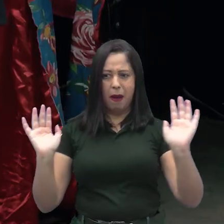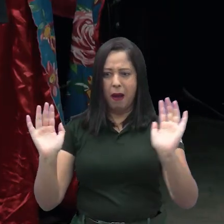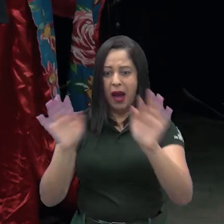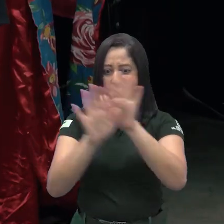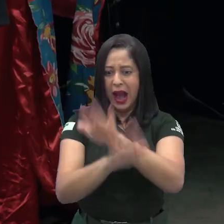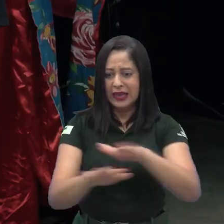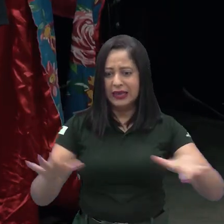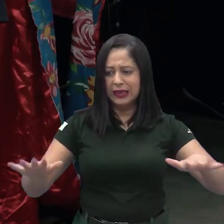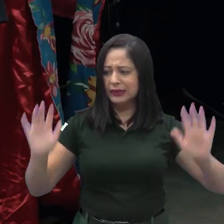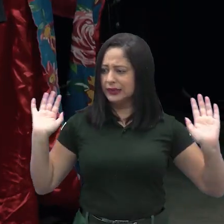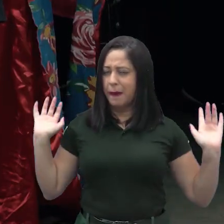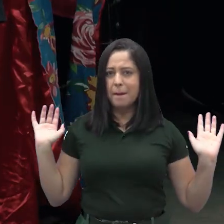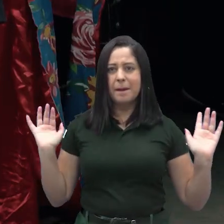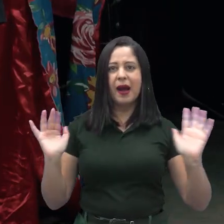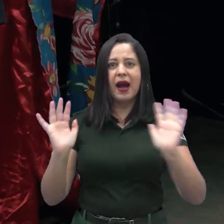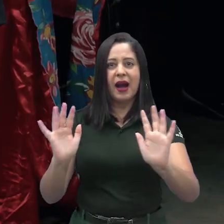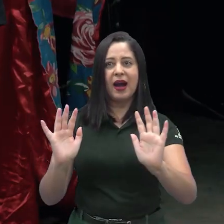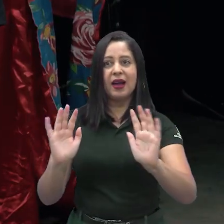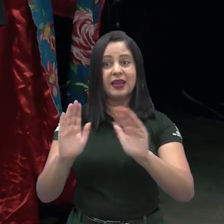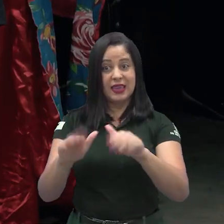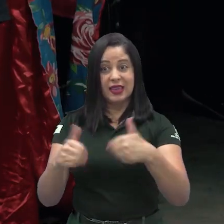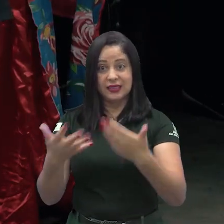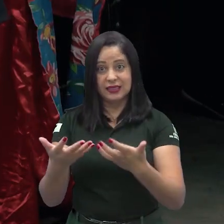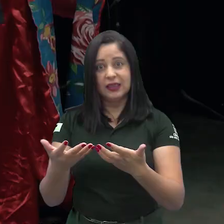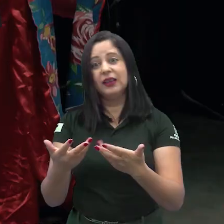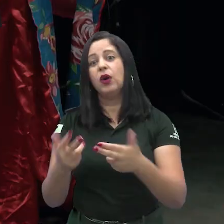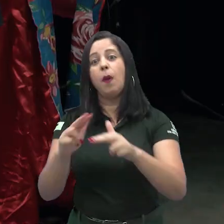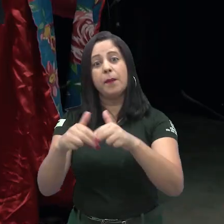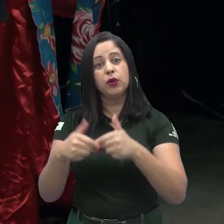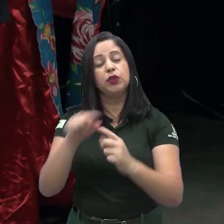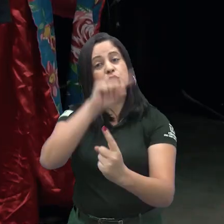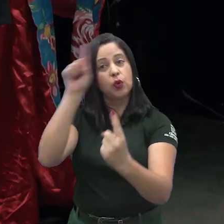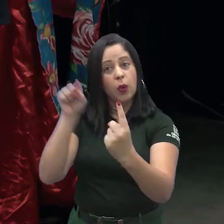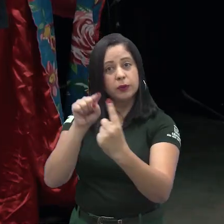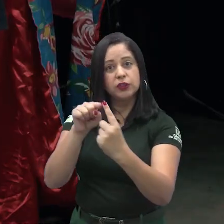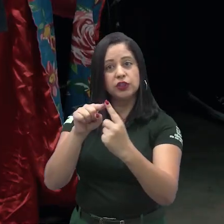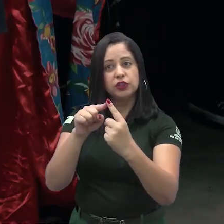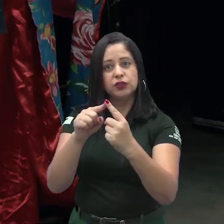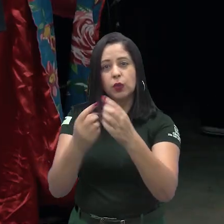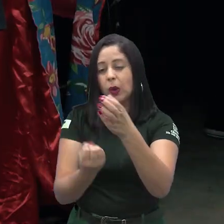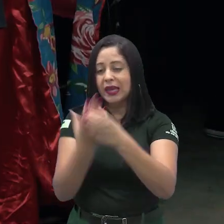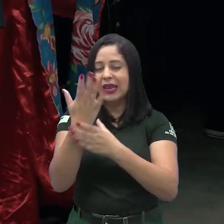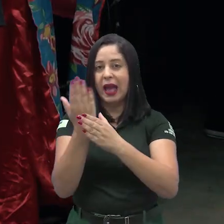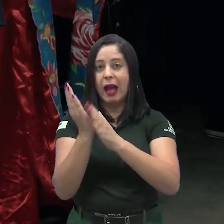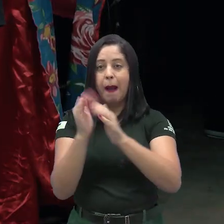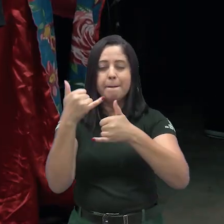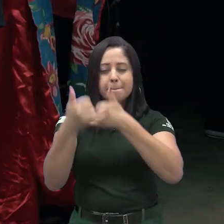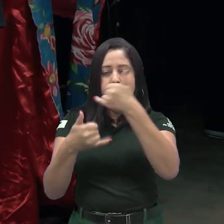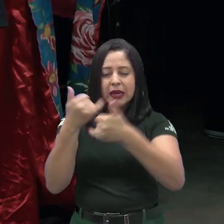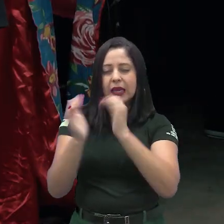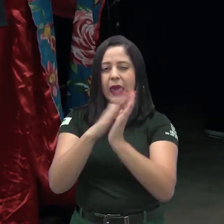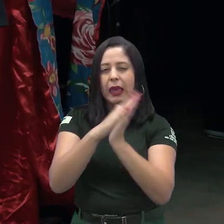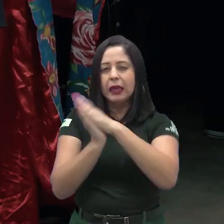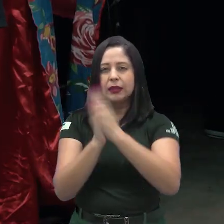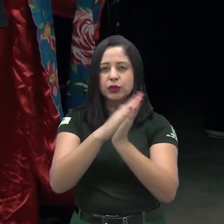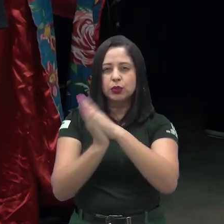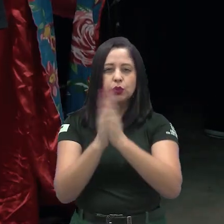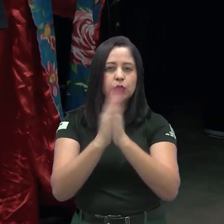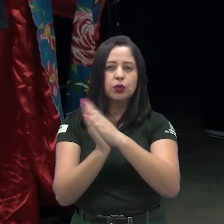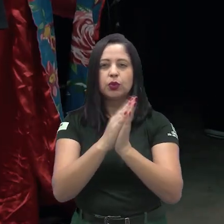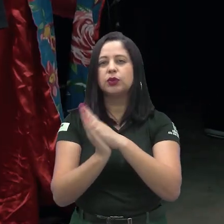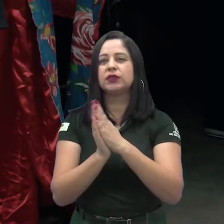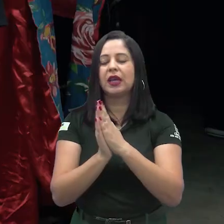criança, e a gente procura fazer brinquedos que as crianças possam carregar, né? Para que elas também tenham esse